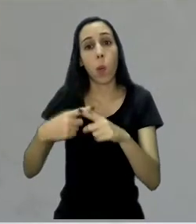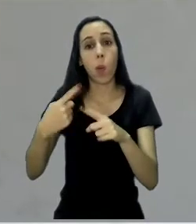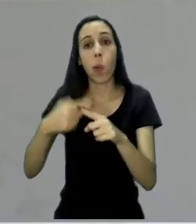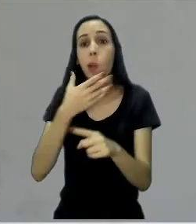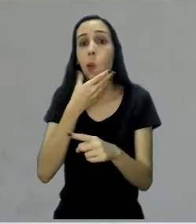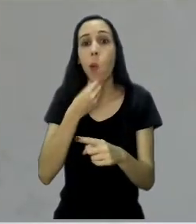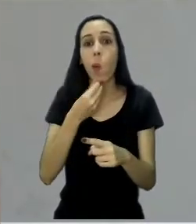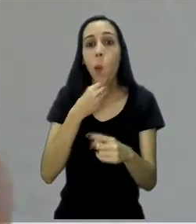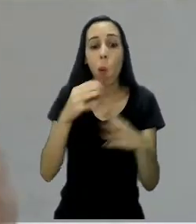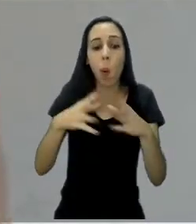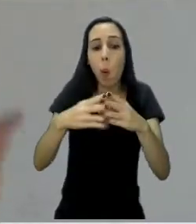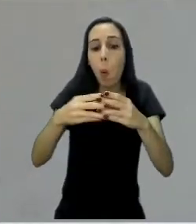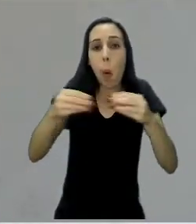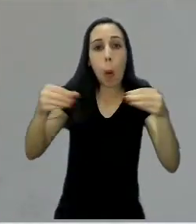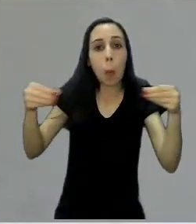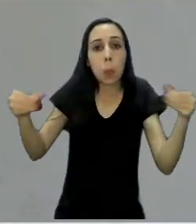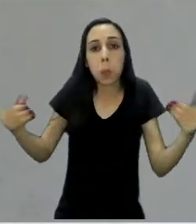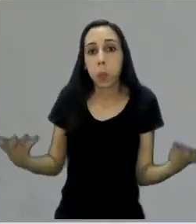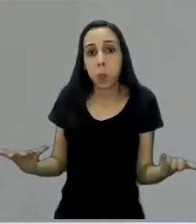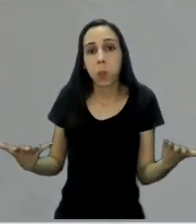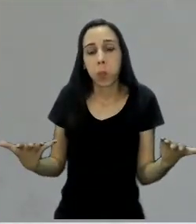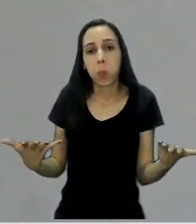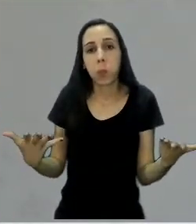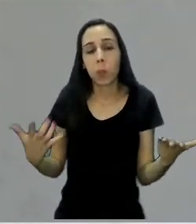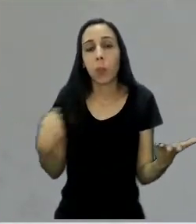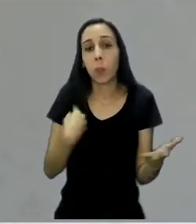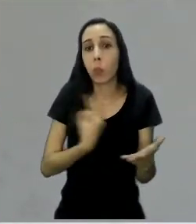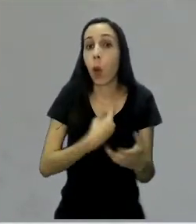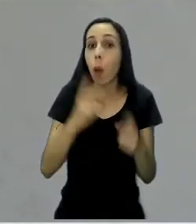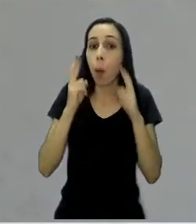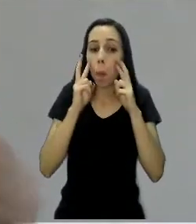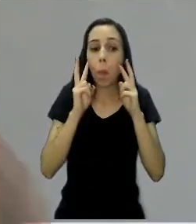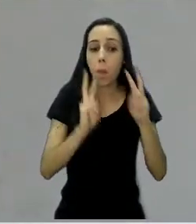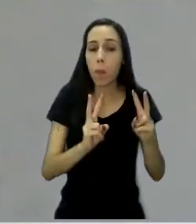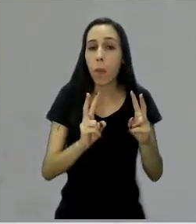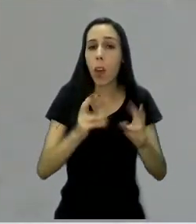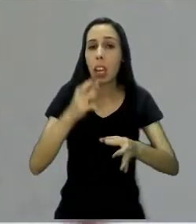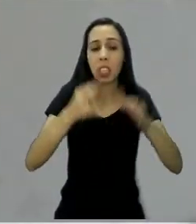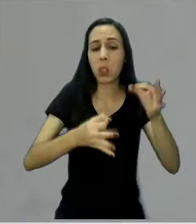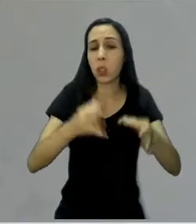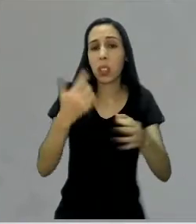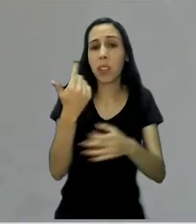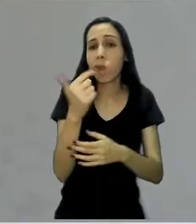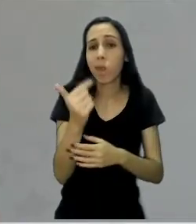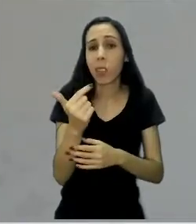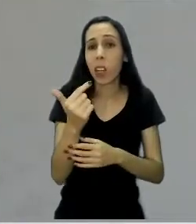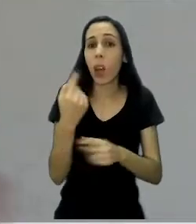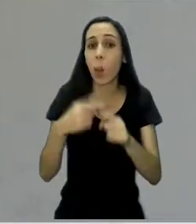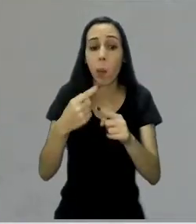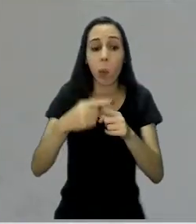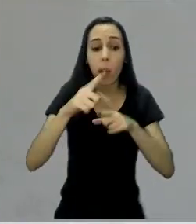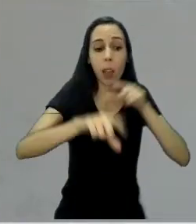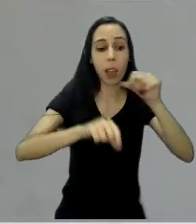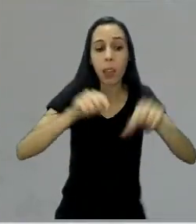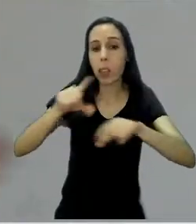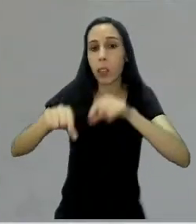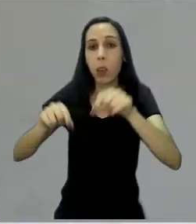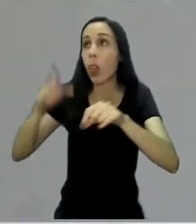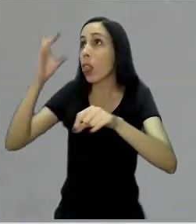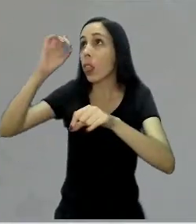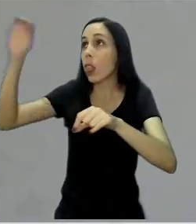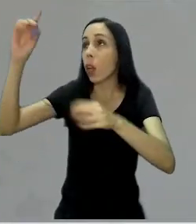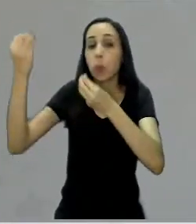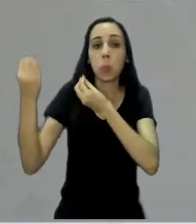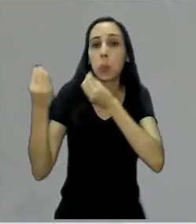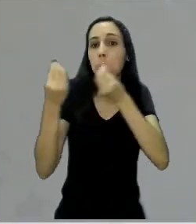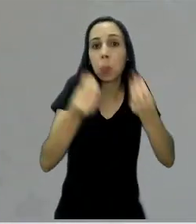homem. Nós vemos tantas injustiças, e são consequências das escolhas que nós fazemos,